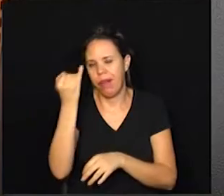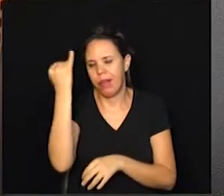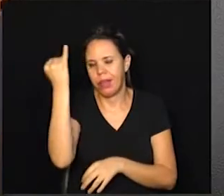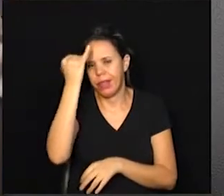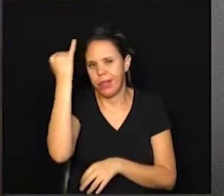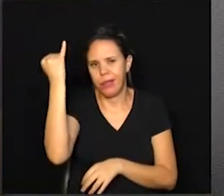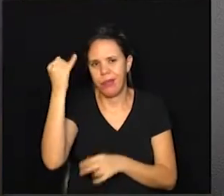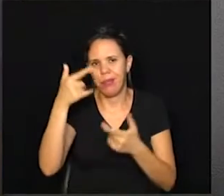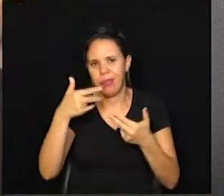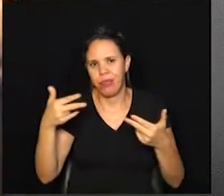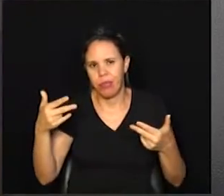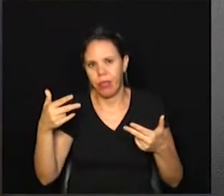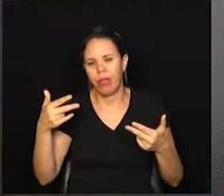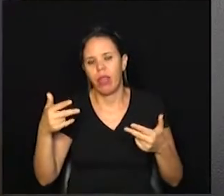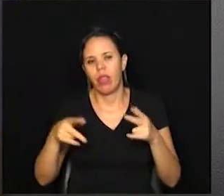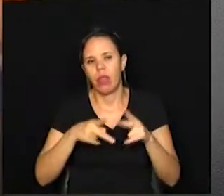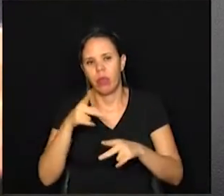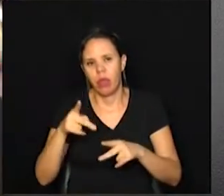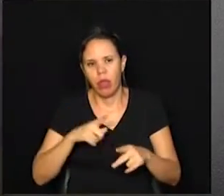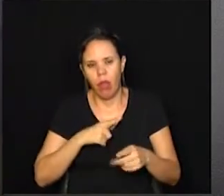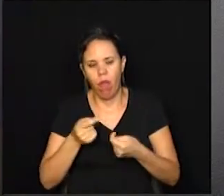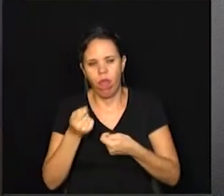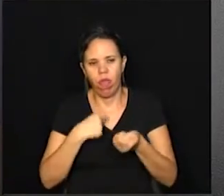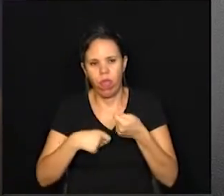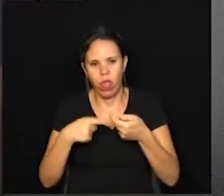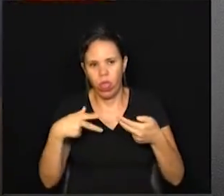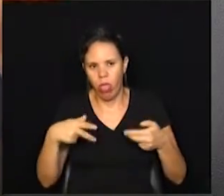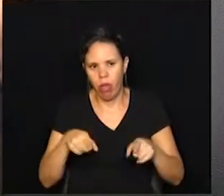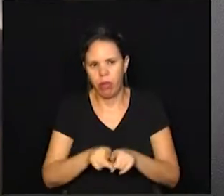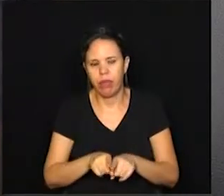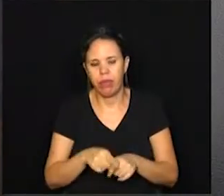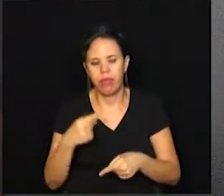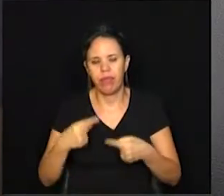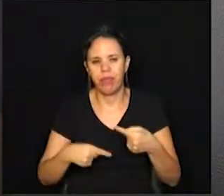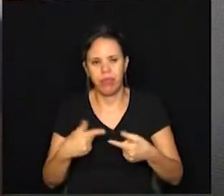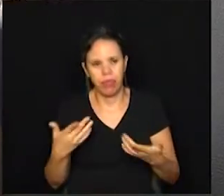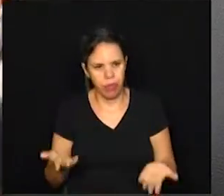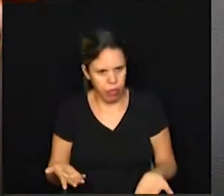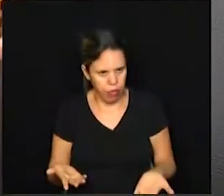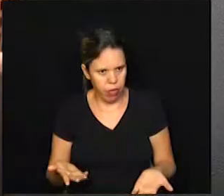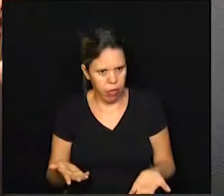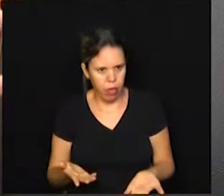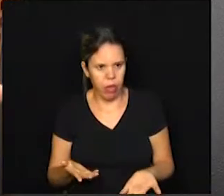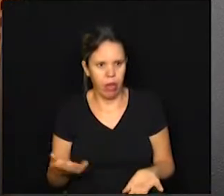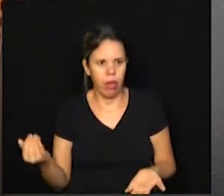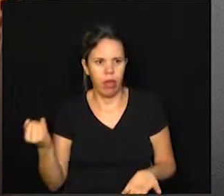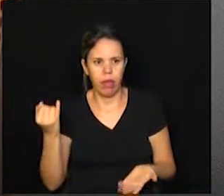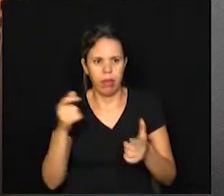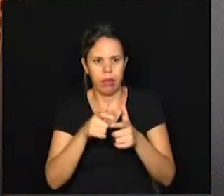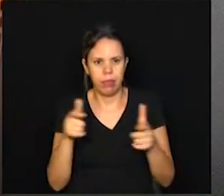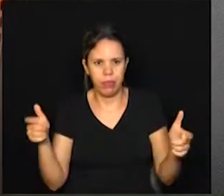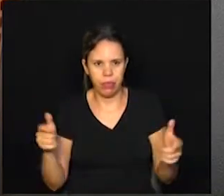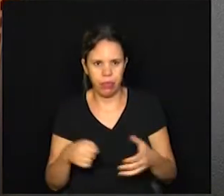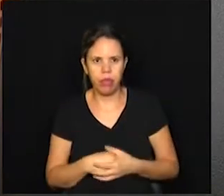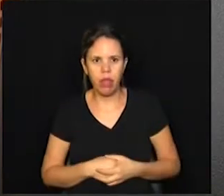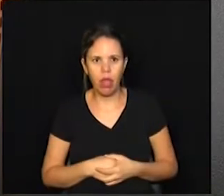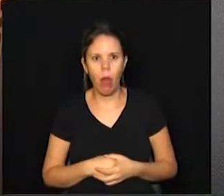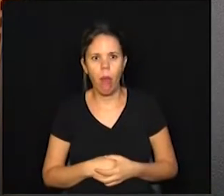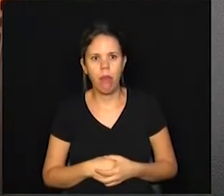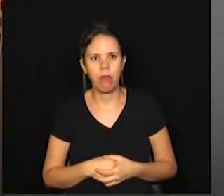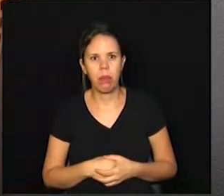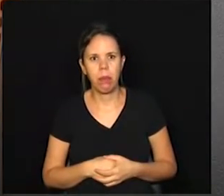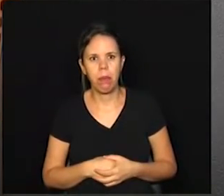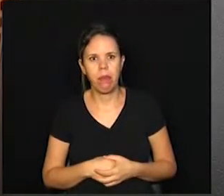que é uma questão de intelectualidade, de economia, de política, uma coisa extremamente ampla.